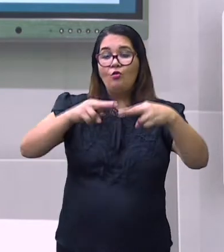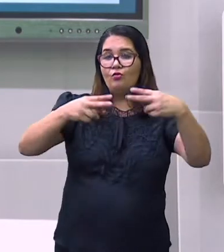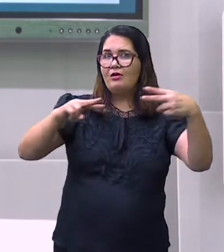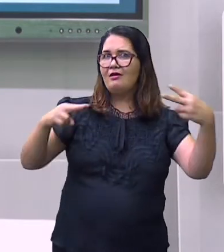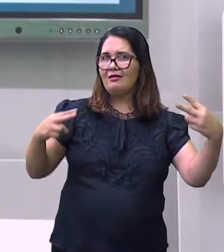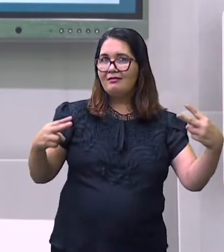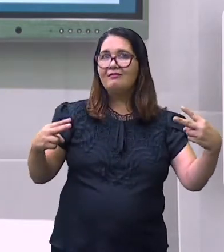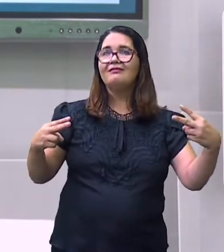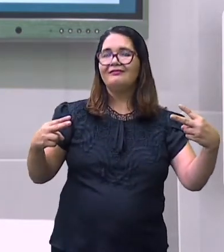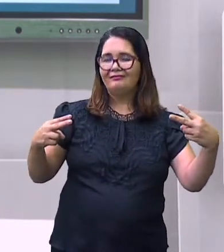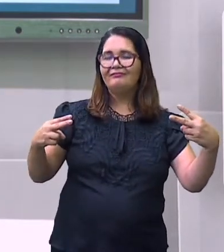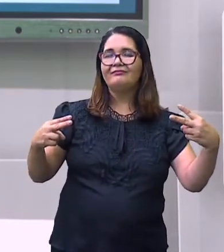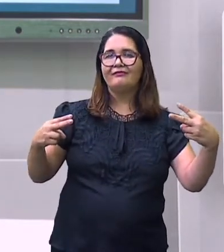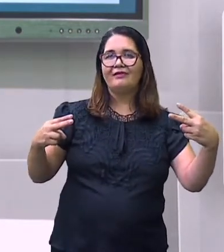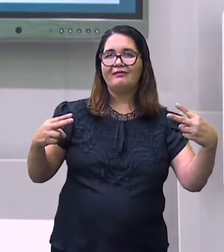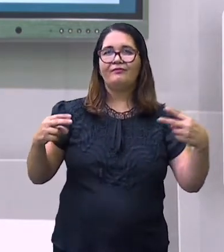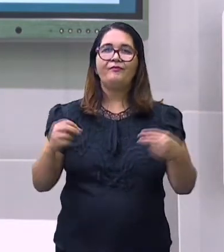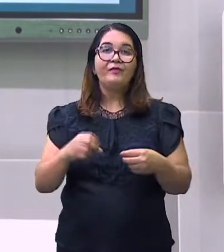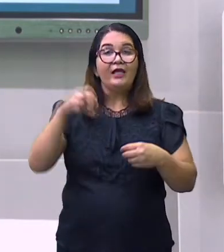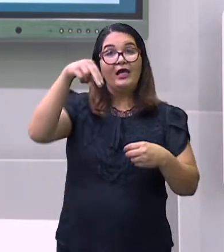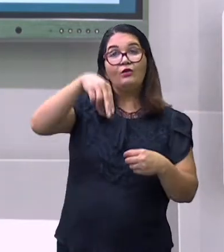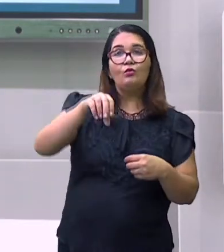corte, tirando